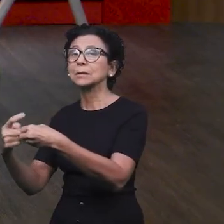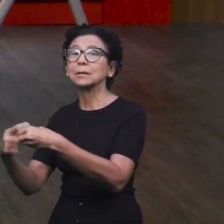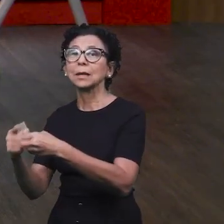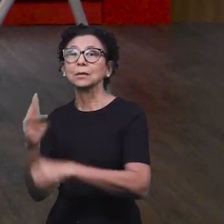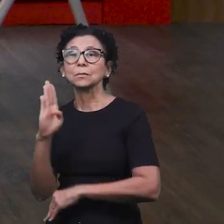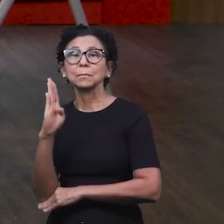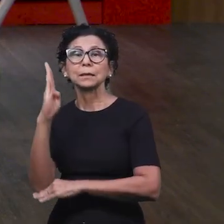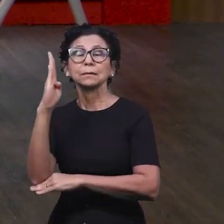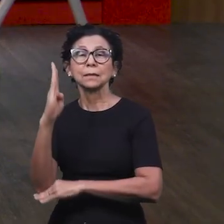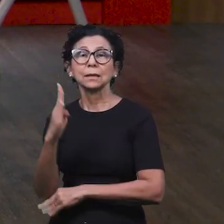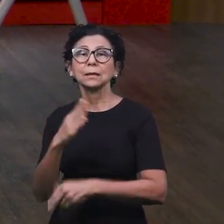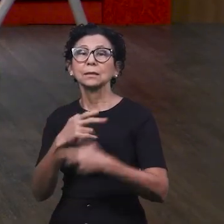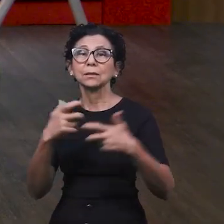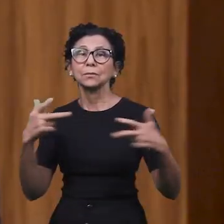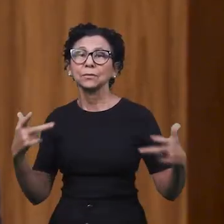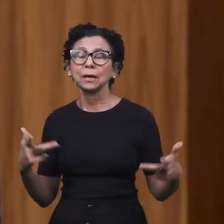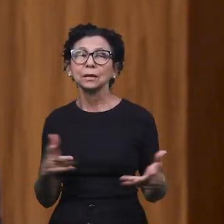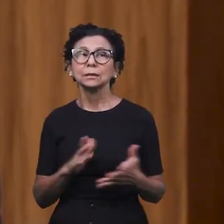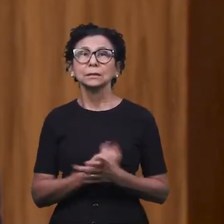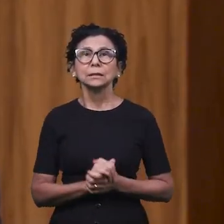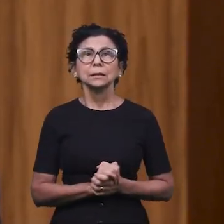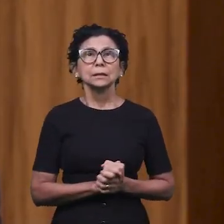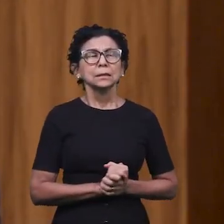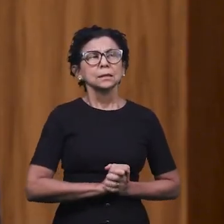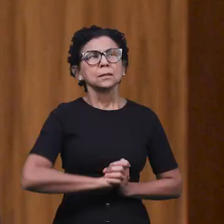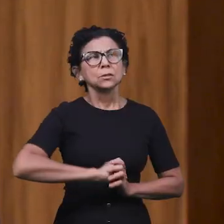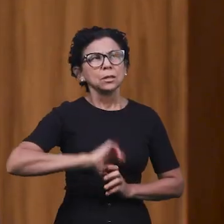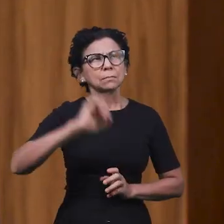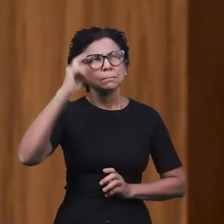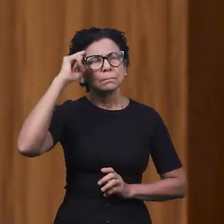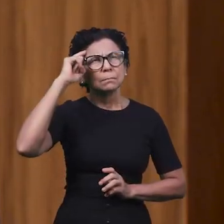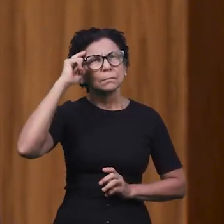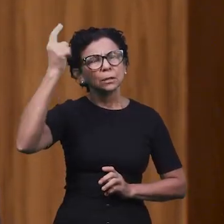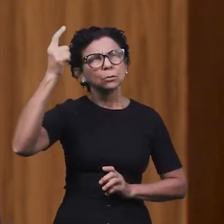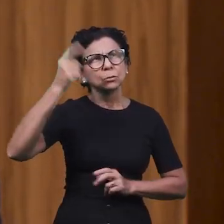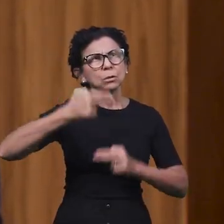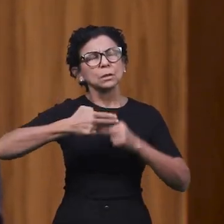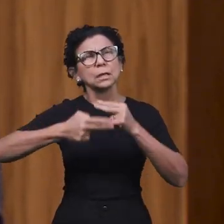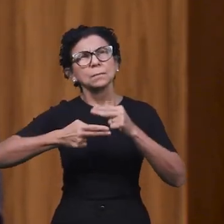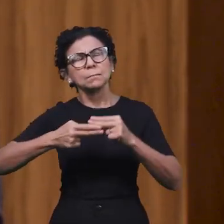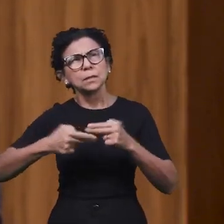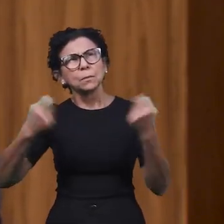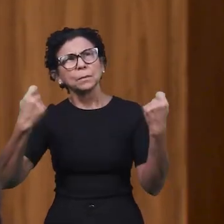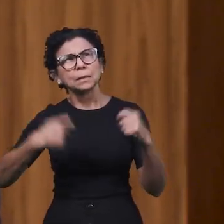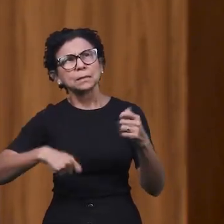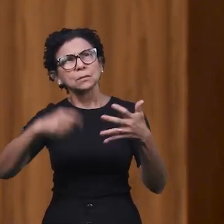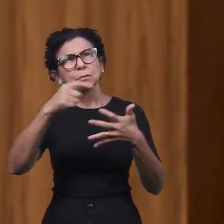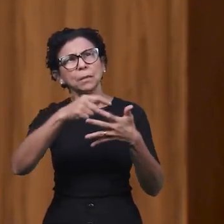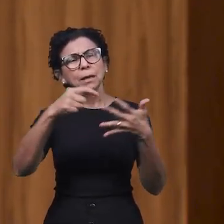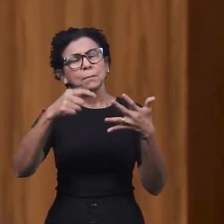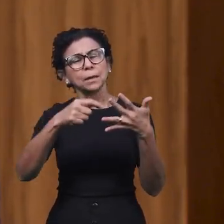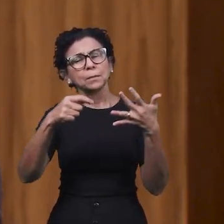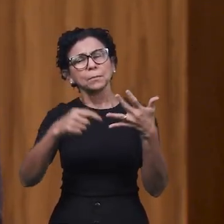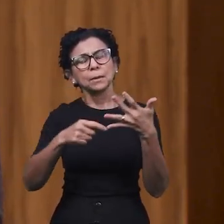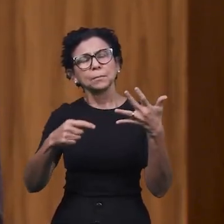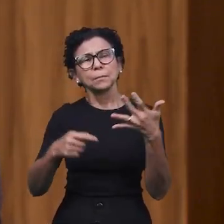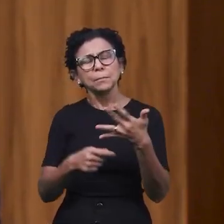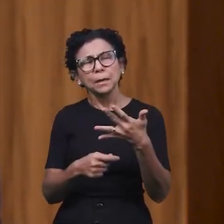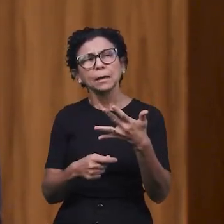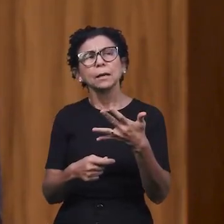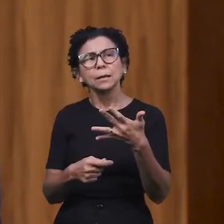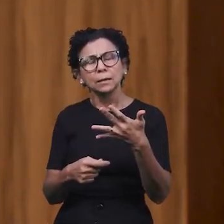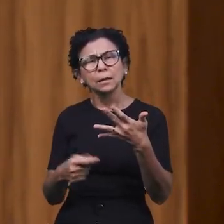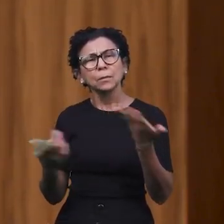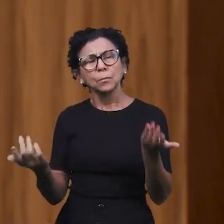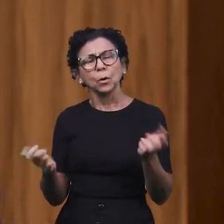já, ali no seu consciente, não é no inconsciente, seu consciente, ele já preveu algumas atitudes, algumas coisas que ele